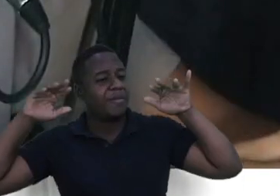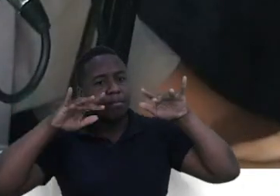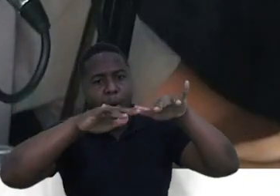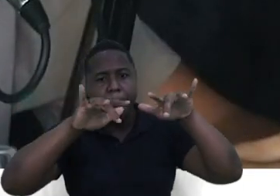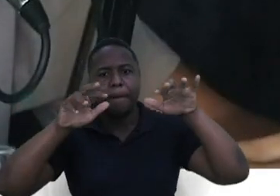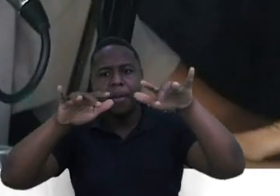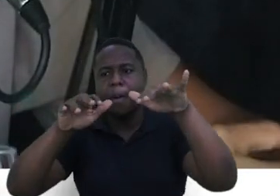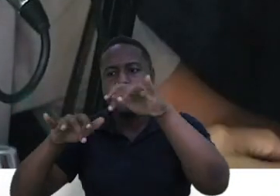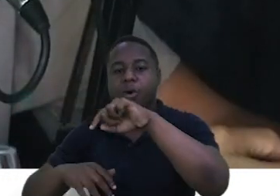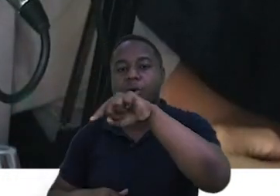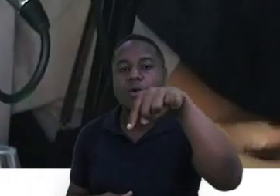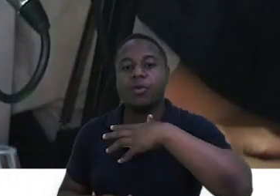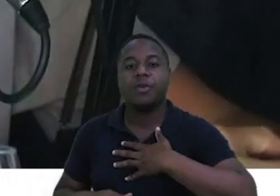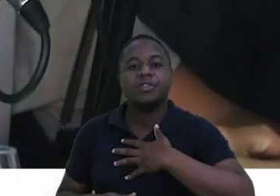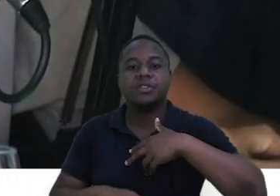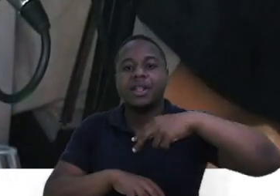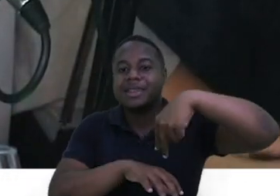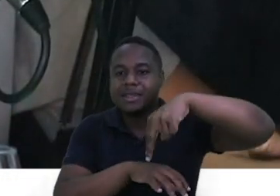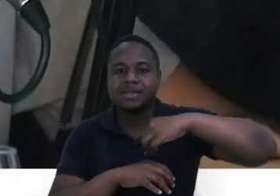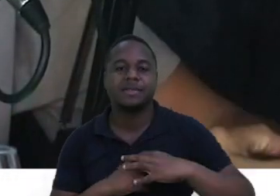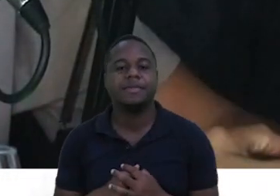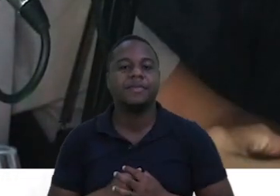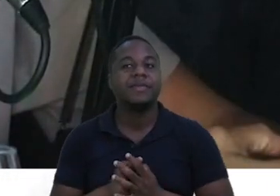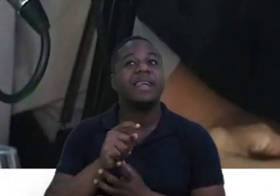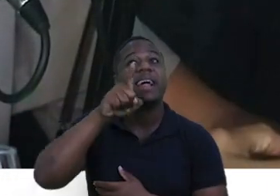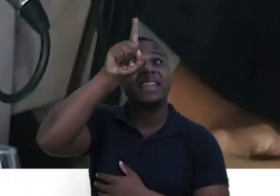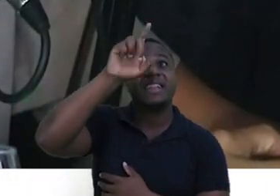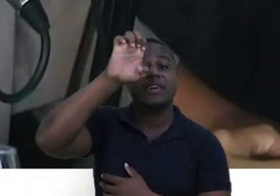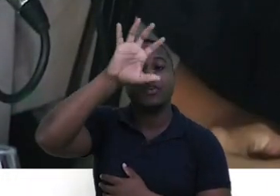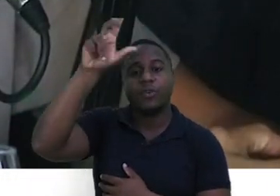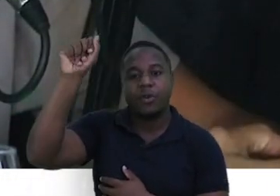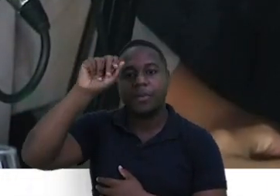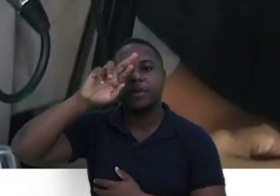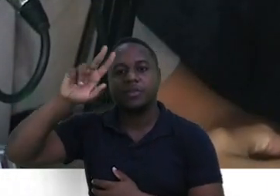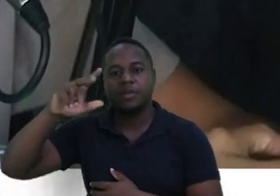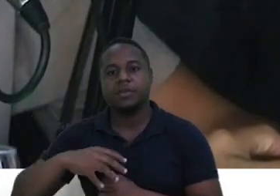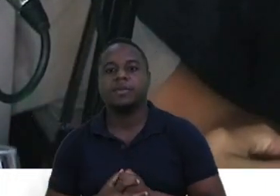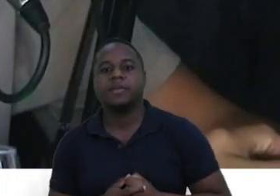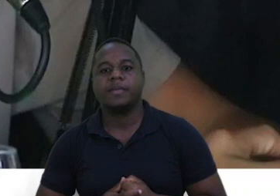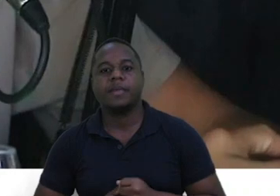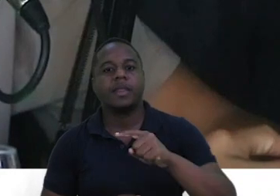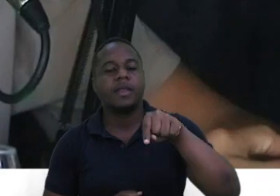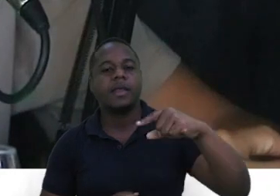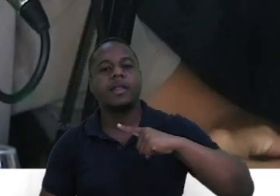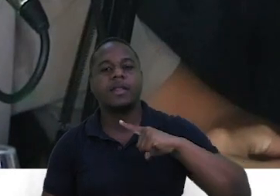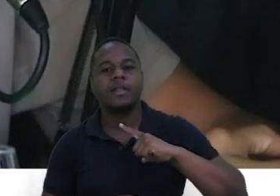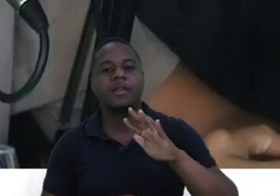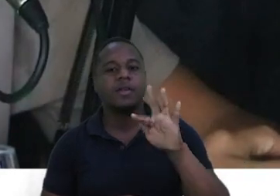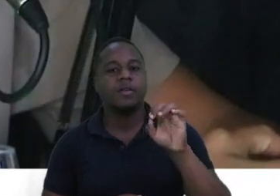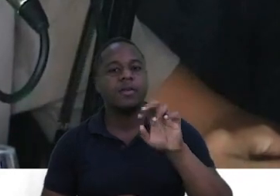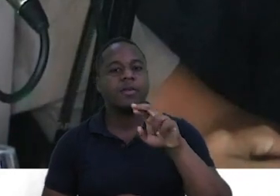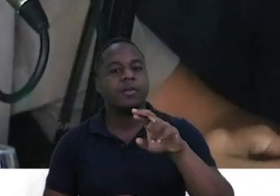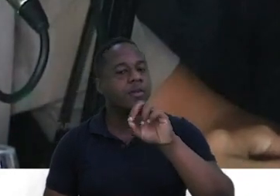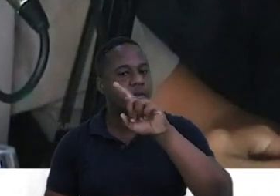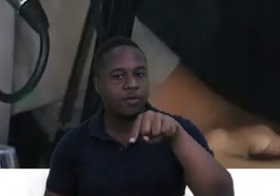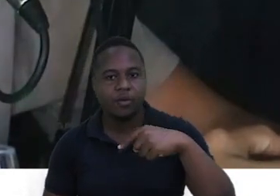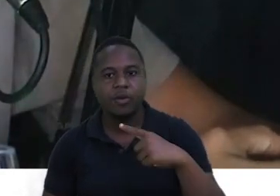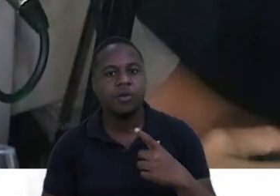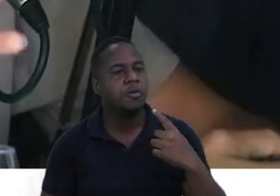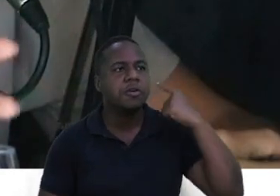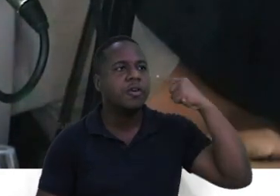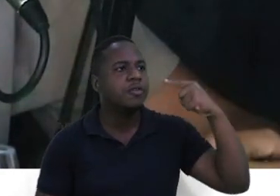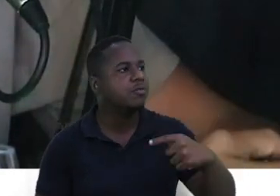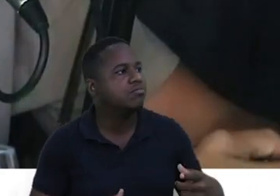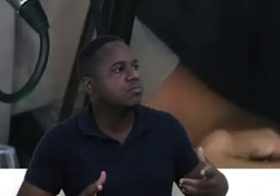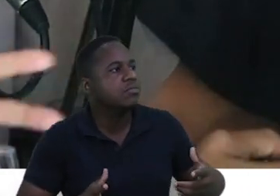lá já é um processo contrário. Então, assim, aqui já tem mais a possibilidade da pessoa ter o contato com o forró dançando ouvir o forró,